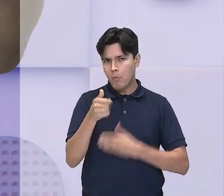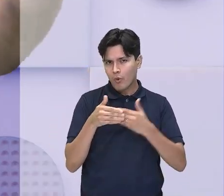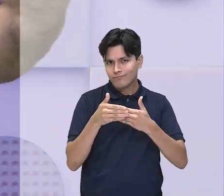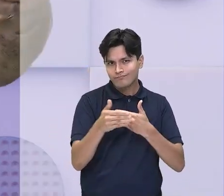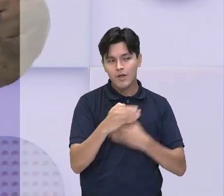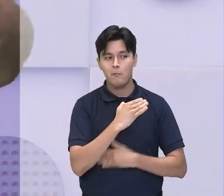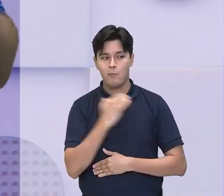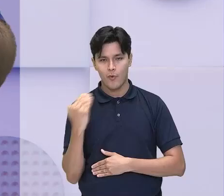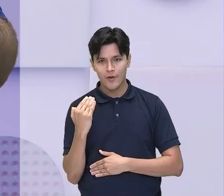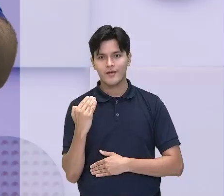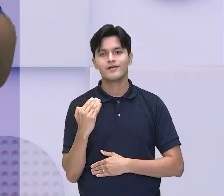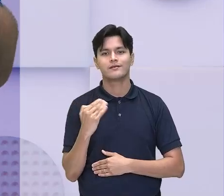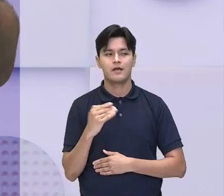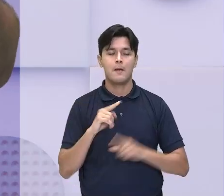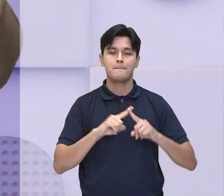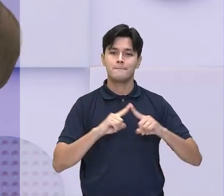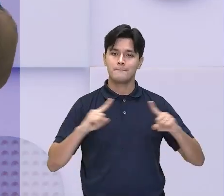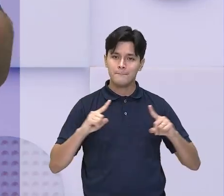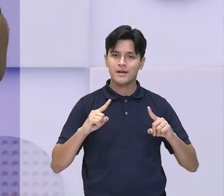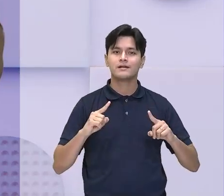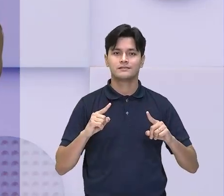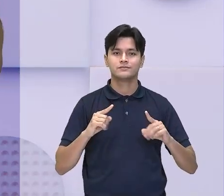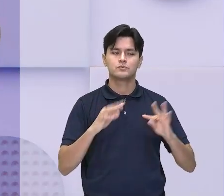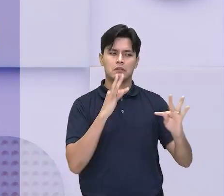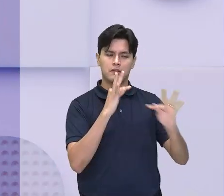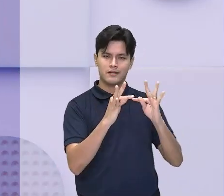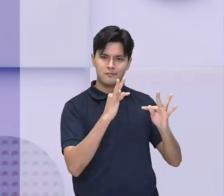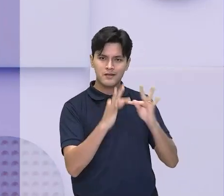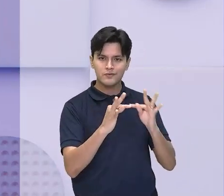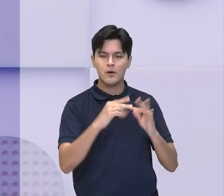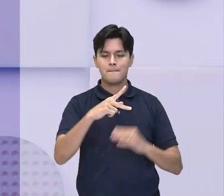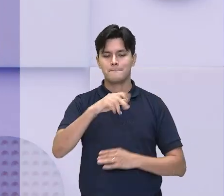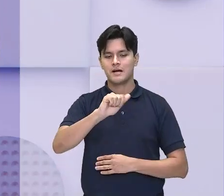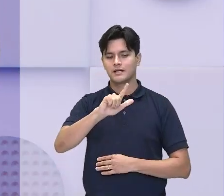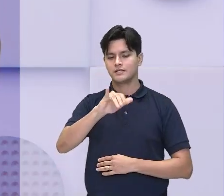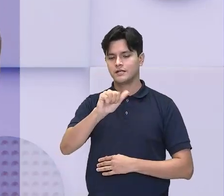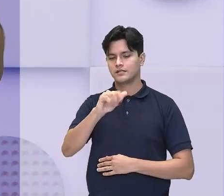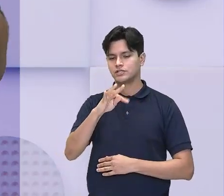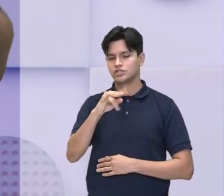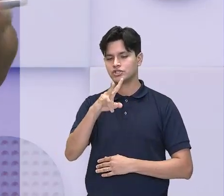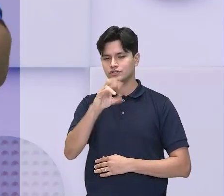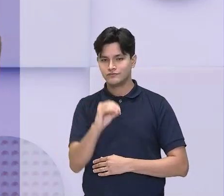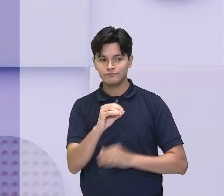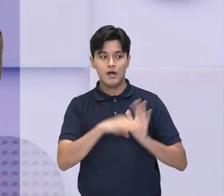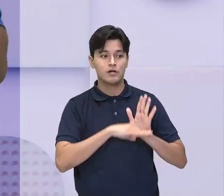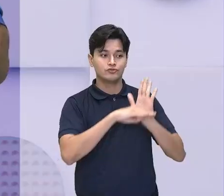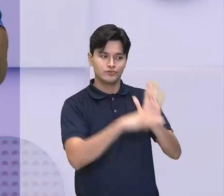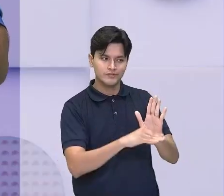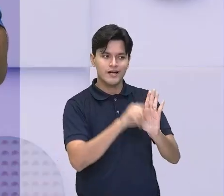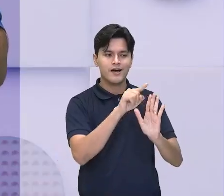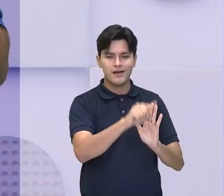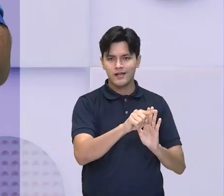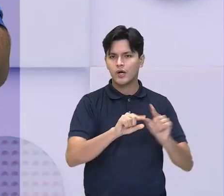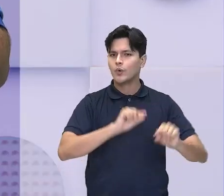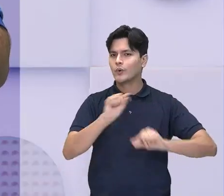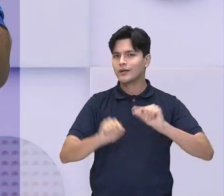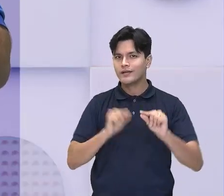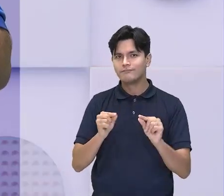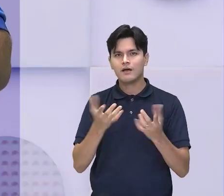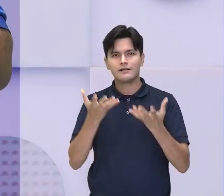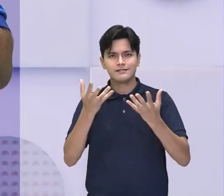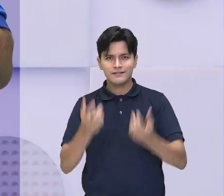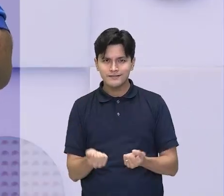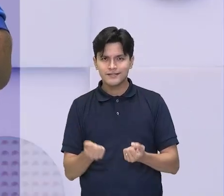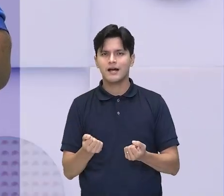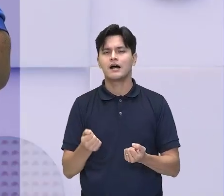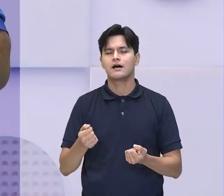e psicológico e humano, elas vão ter um fim bem digno. Então, isso é um exemplo, de repente, inclusive é uma